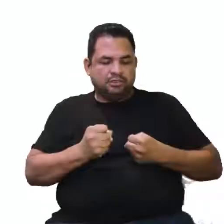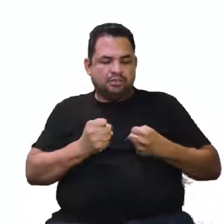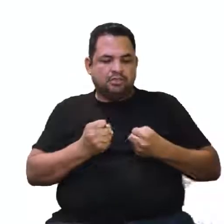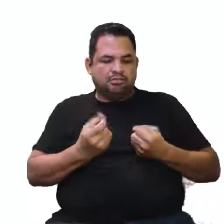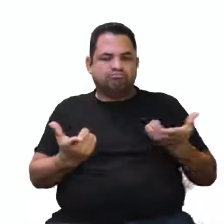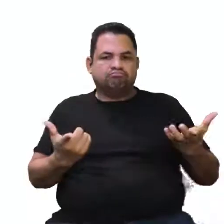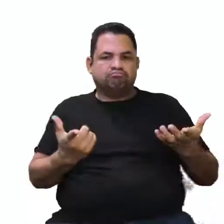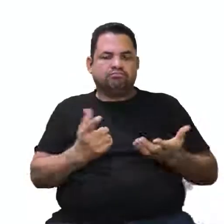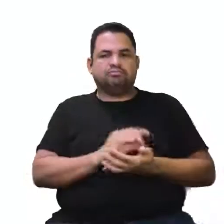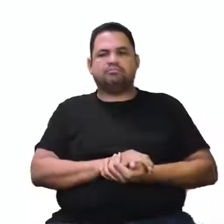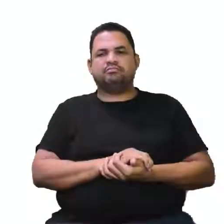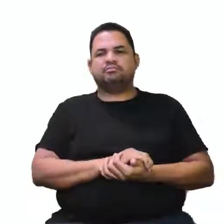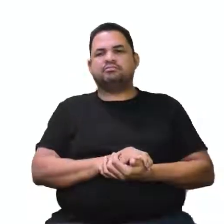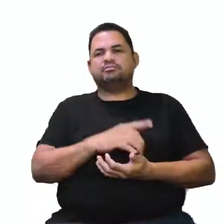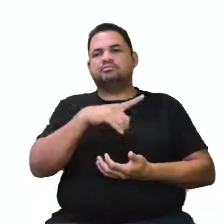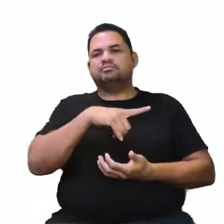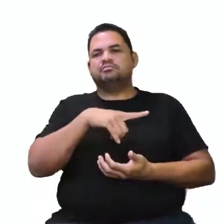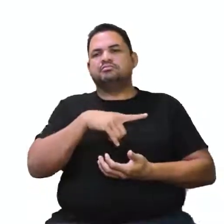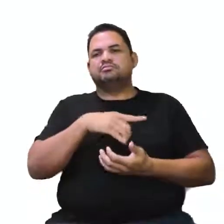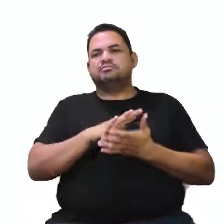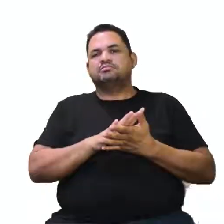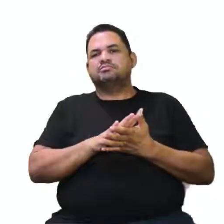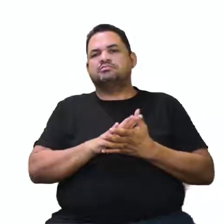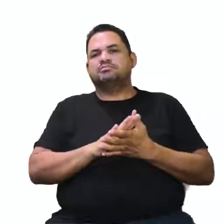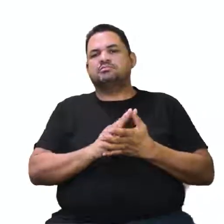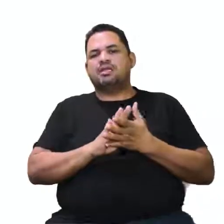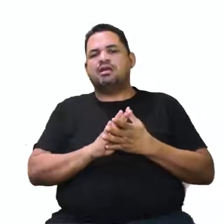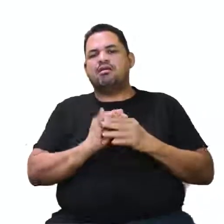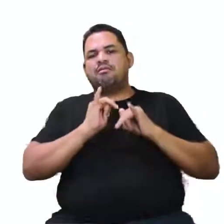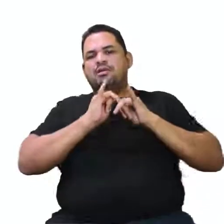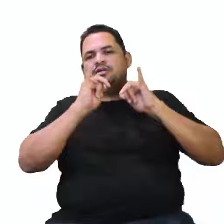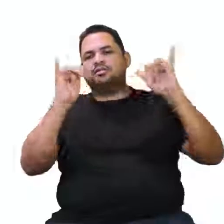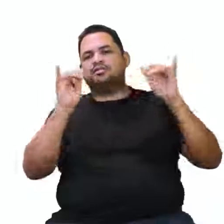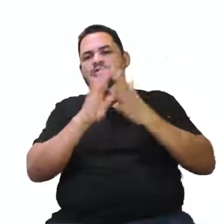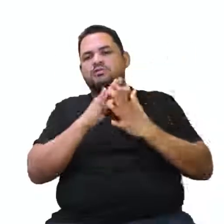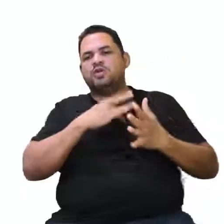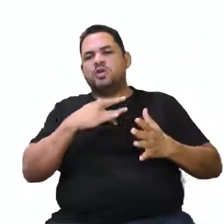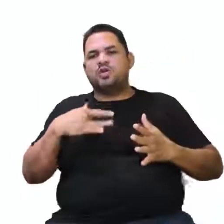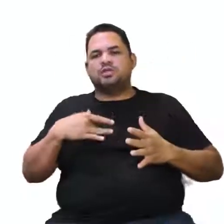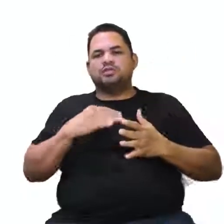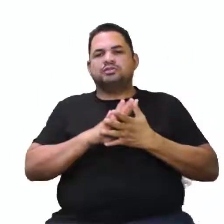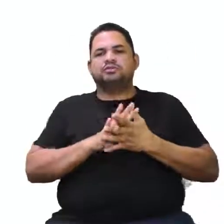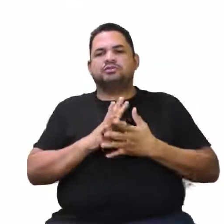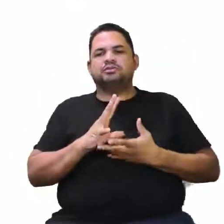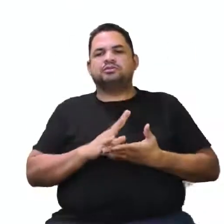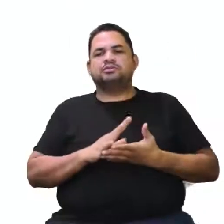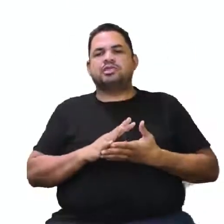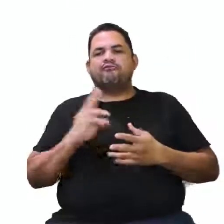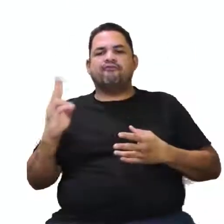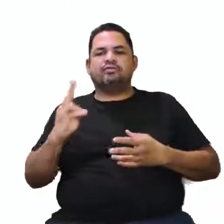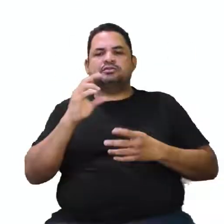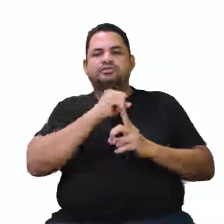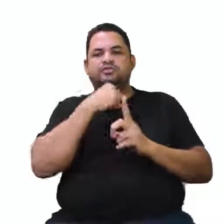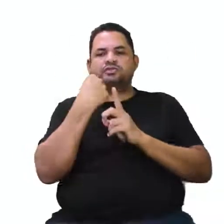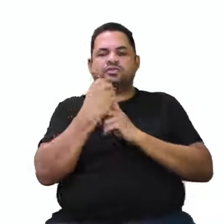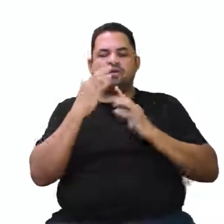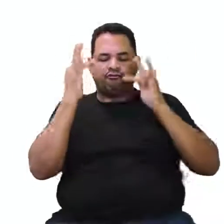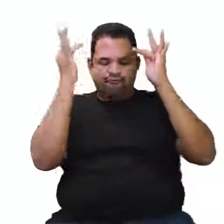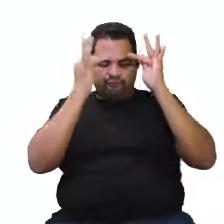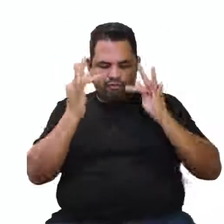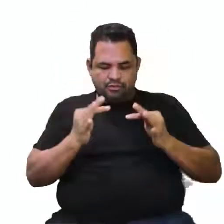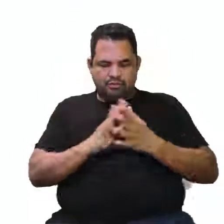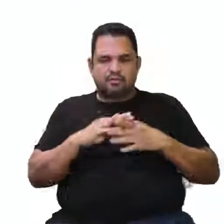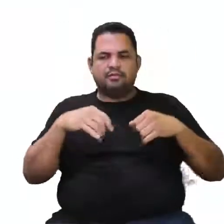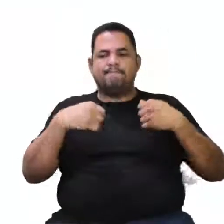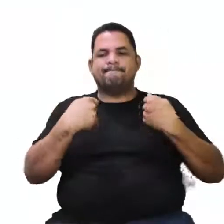certo? Tem aí, por exemplo, mensagem de saúde, de esbelteza, de valorização social e de felicidade. Então a gente